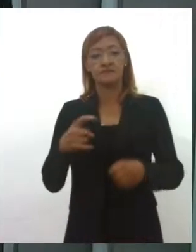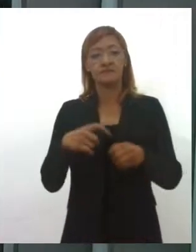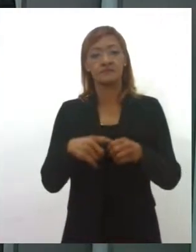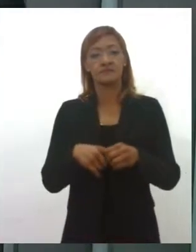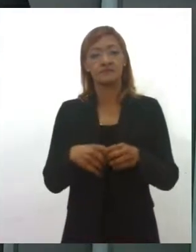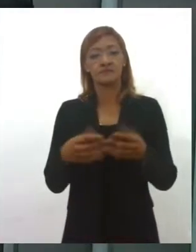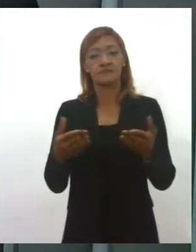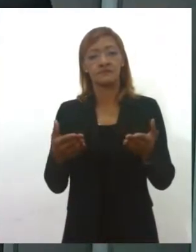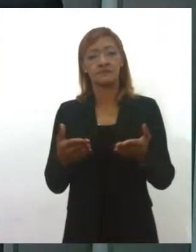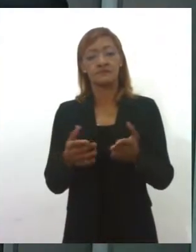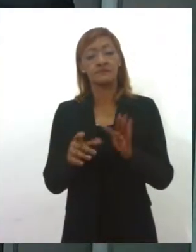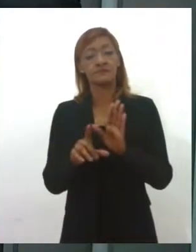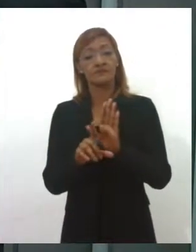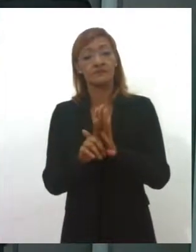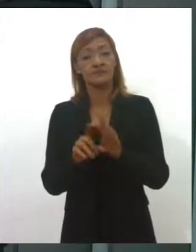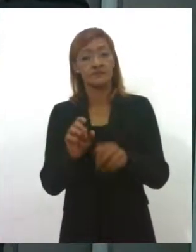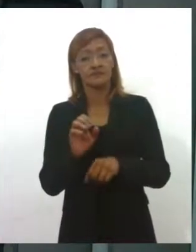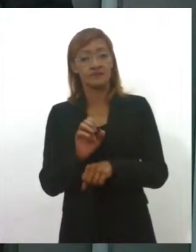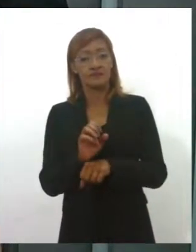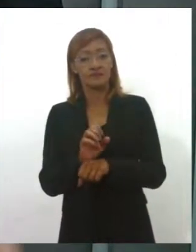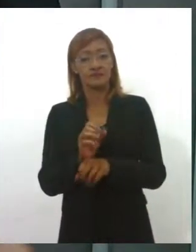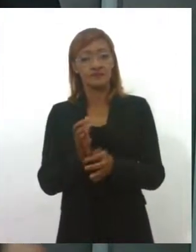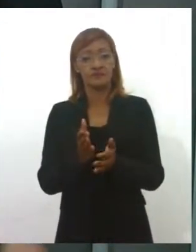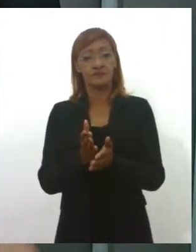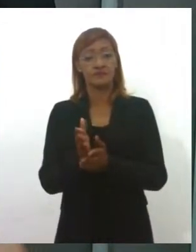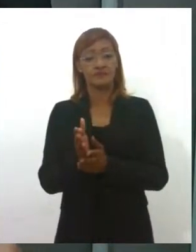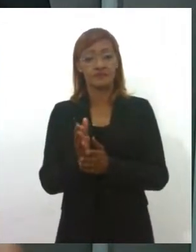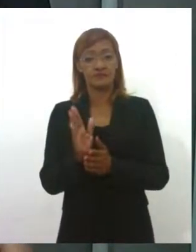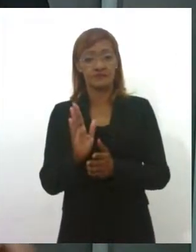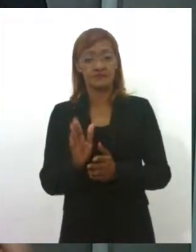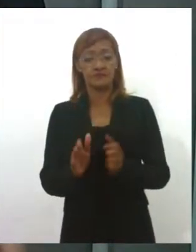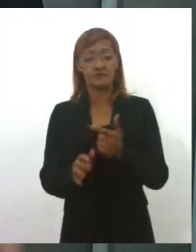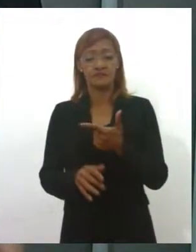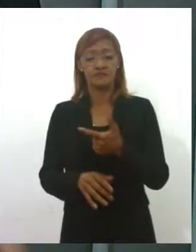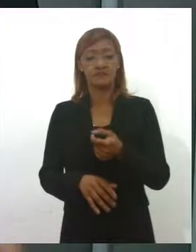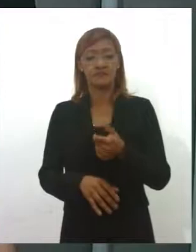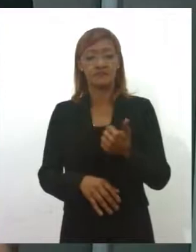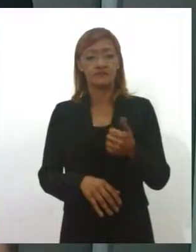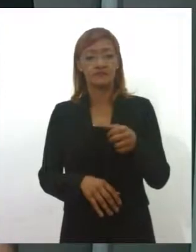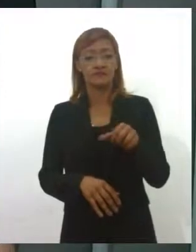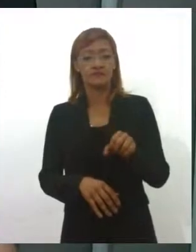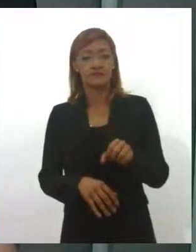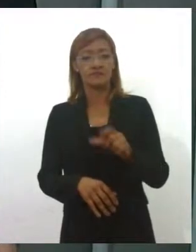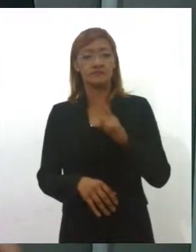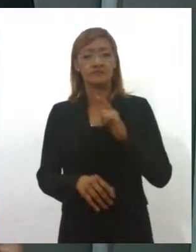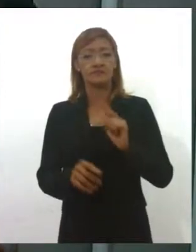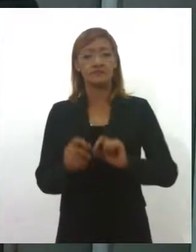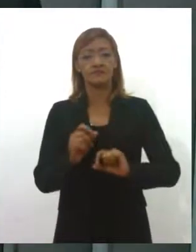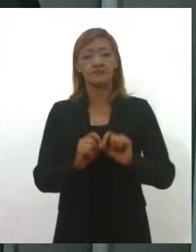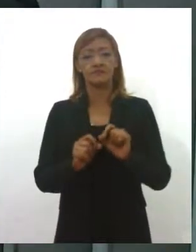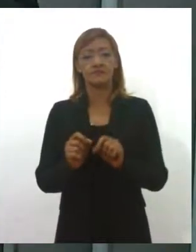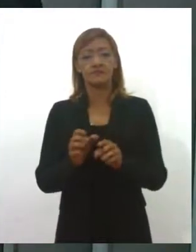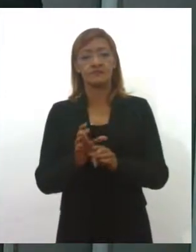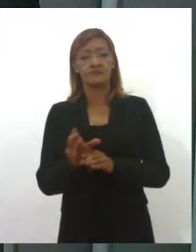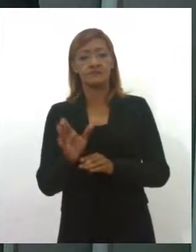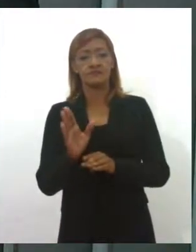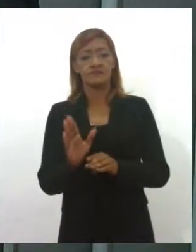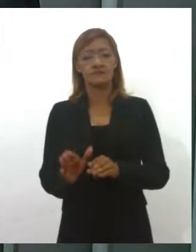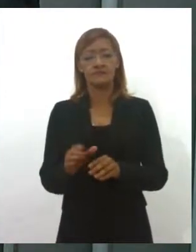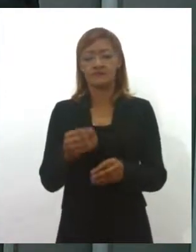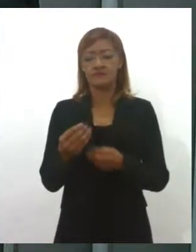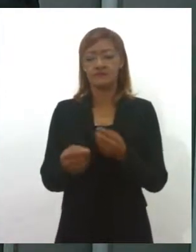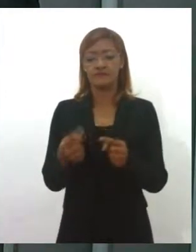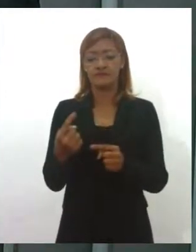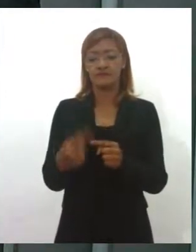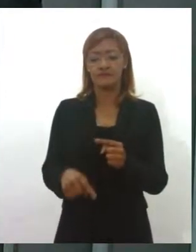é uma lei estadual aprovada na alese em 2019 dispõe sobre medidas de conscientização prevenção e combate